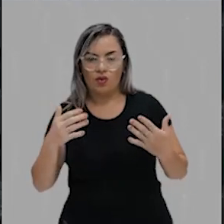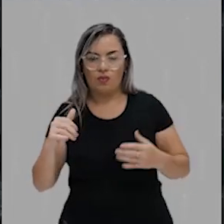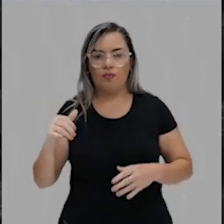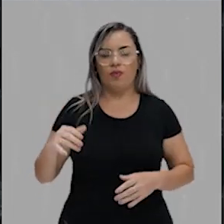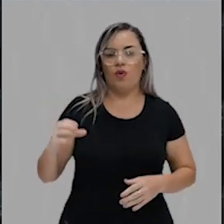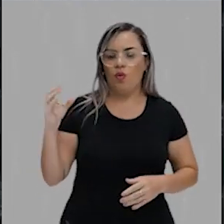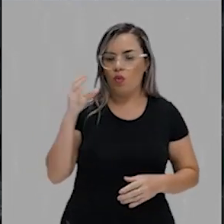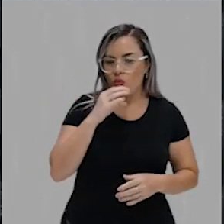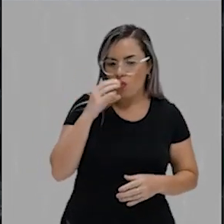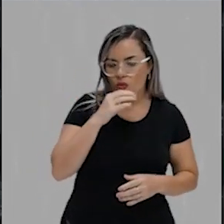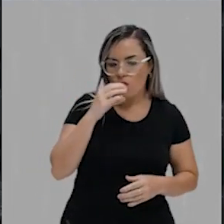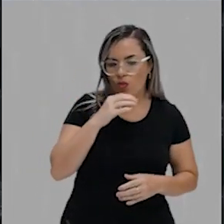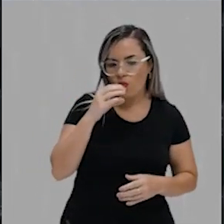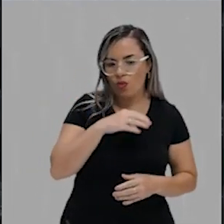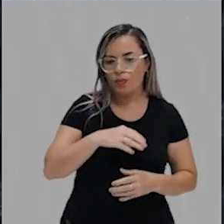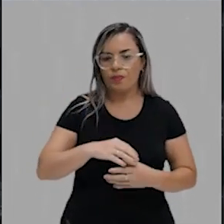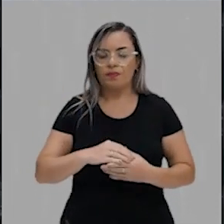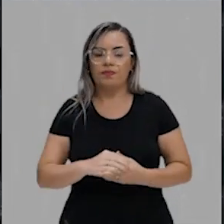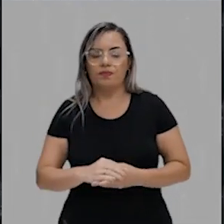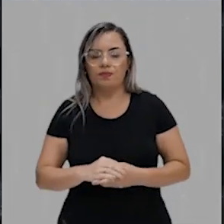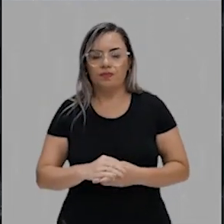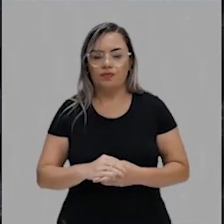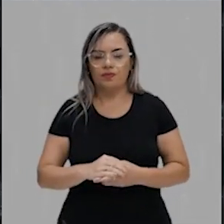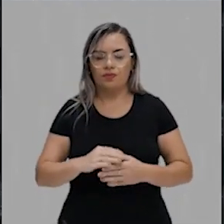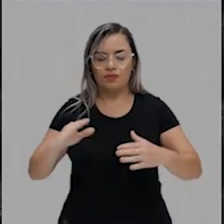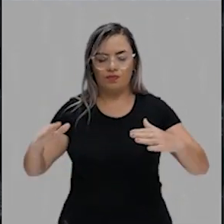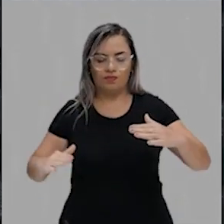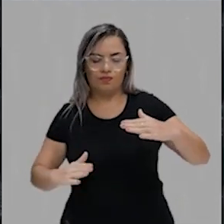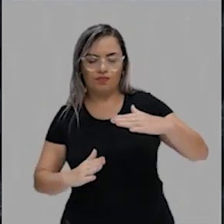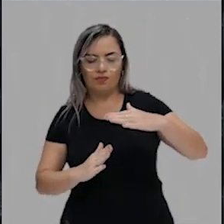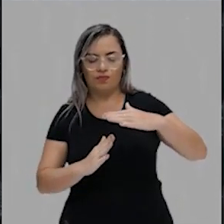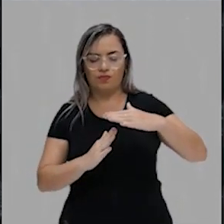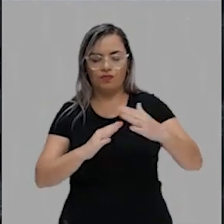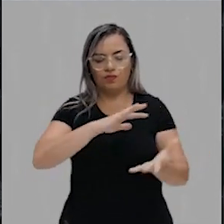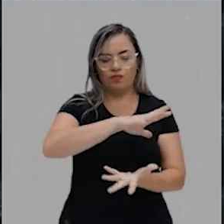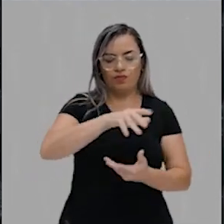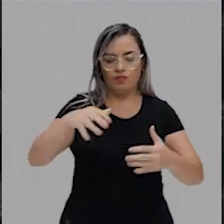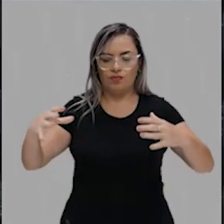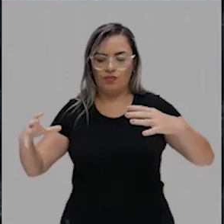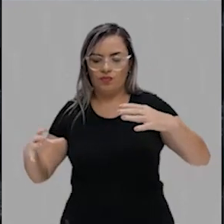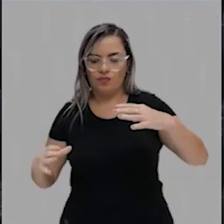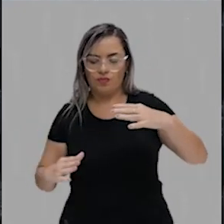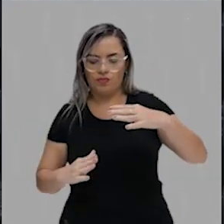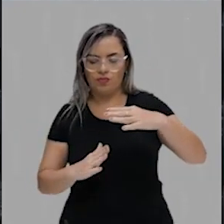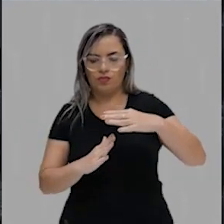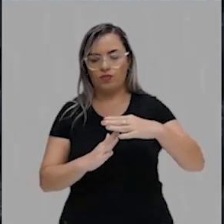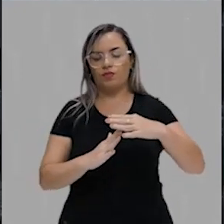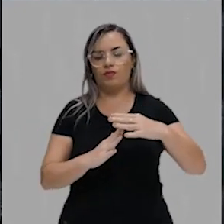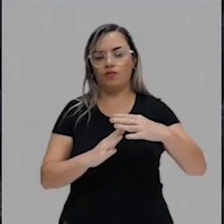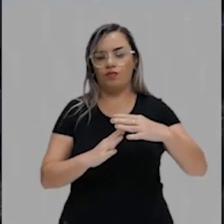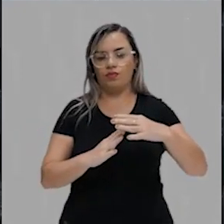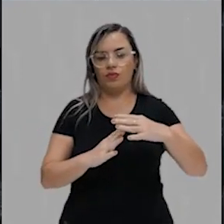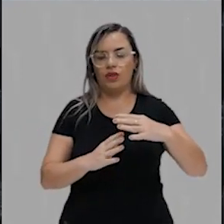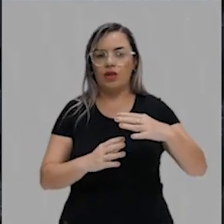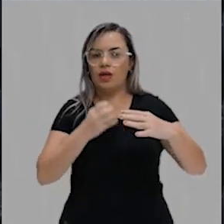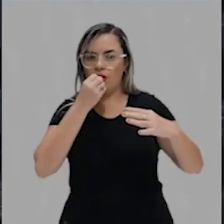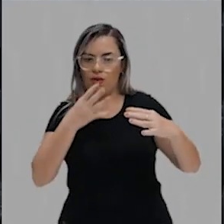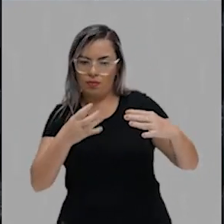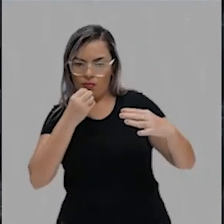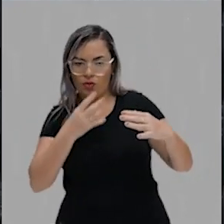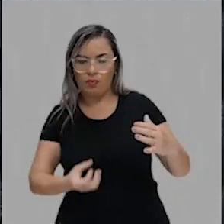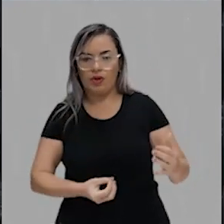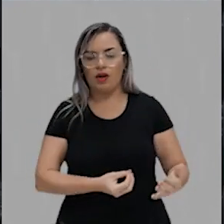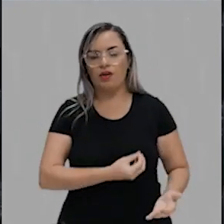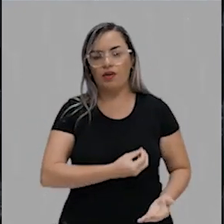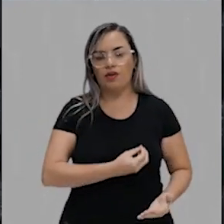infravermelho. E esse calor vai ficar retido na Terra e ele é bom para a vida nas plantas. Você já viu que tem